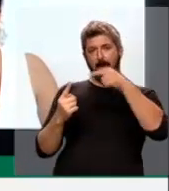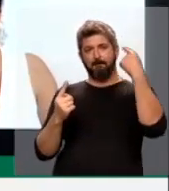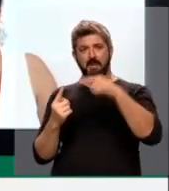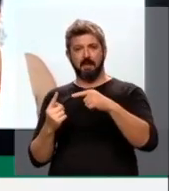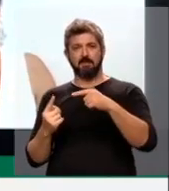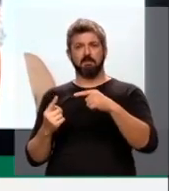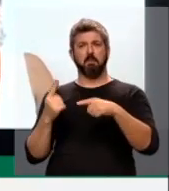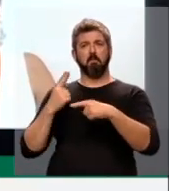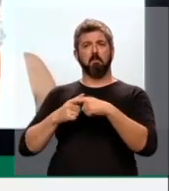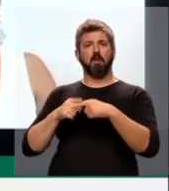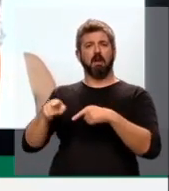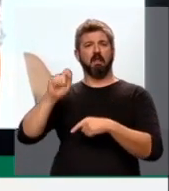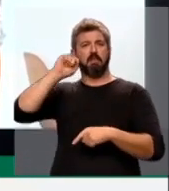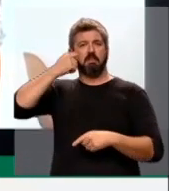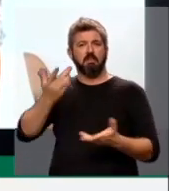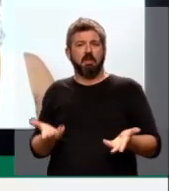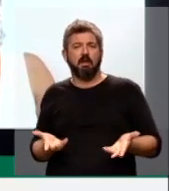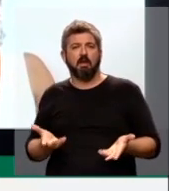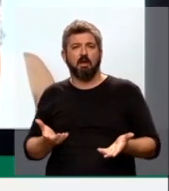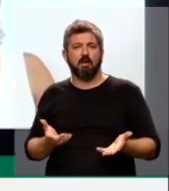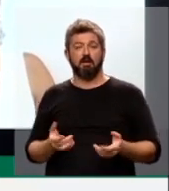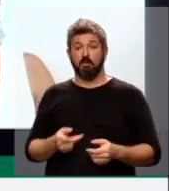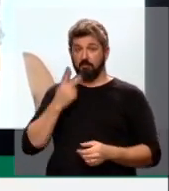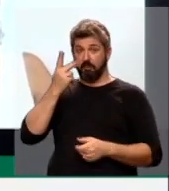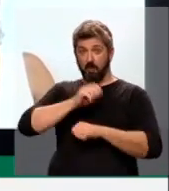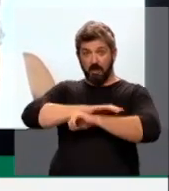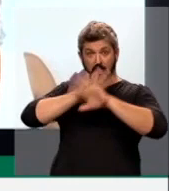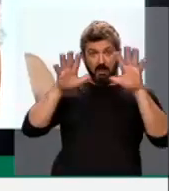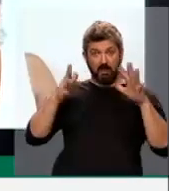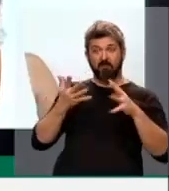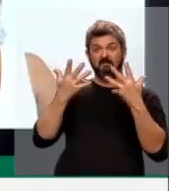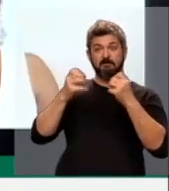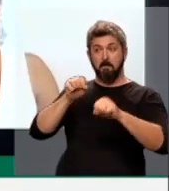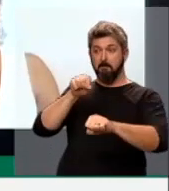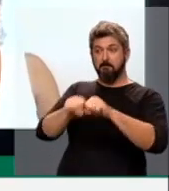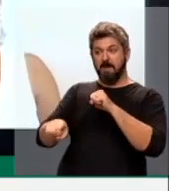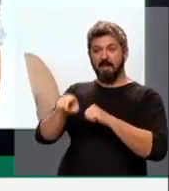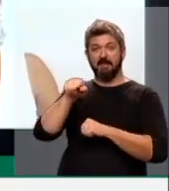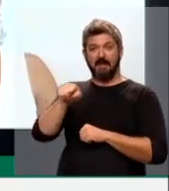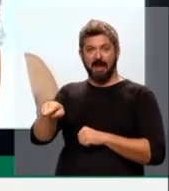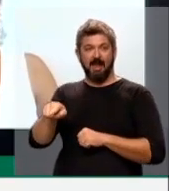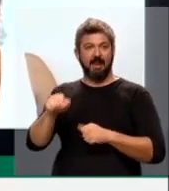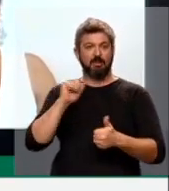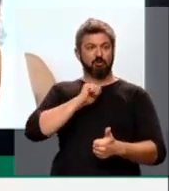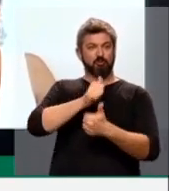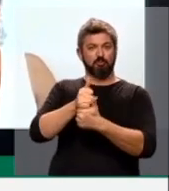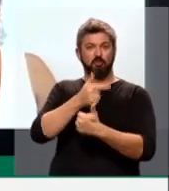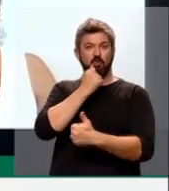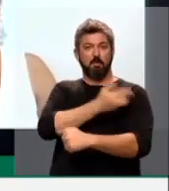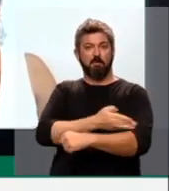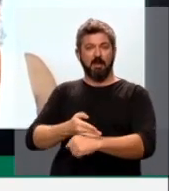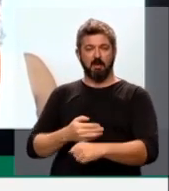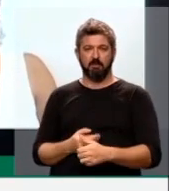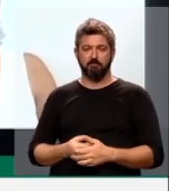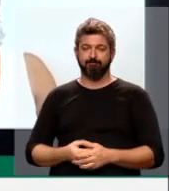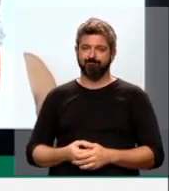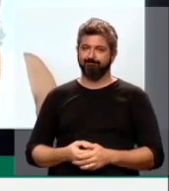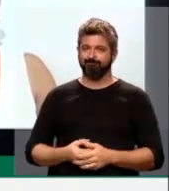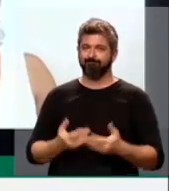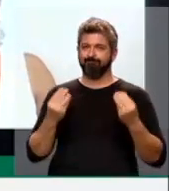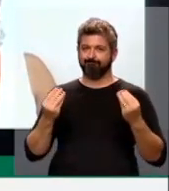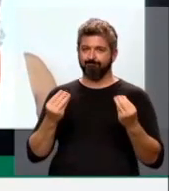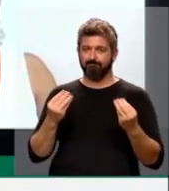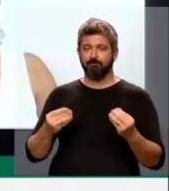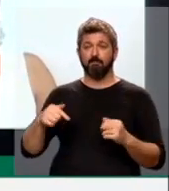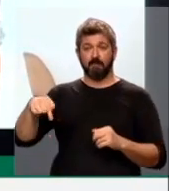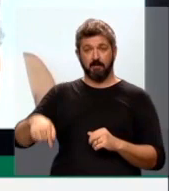por ser negra, porque eles foram muito claros na sua mensagem para ela. Então, que nós da Câmara Federal possamos